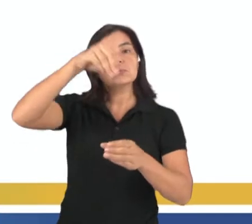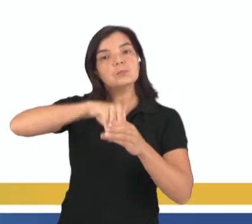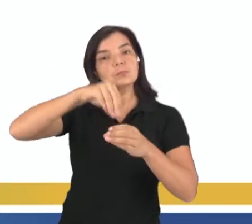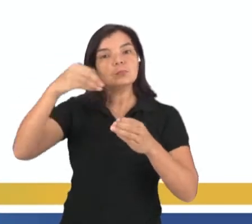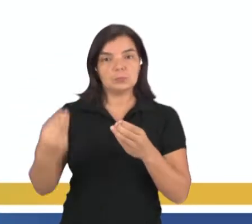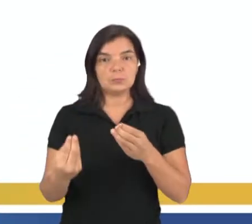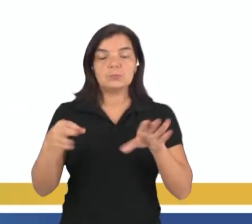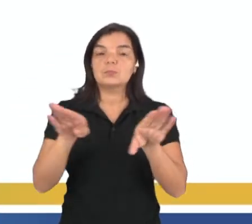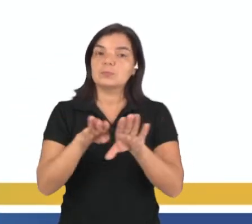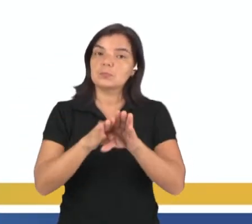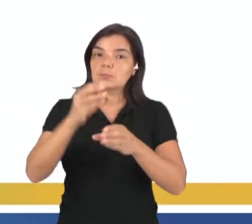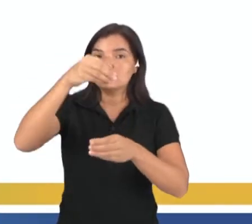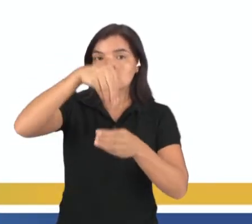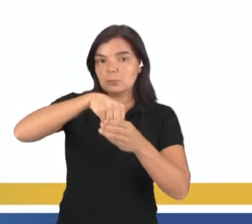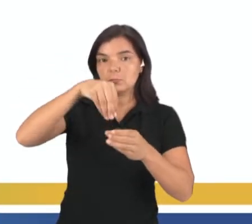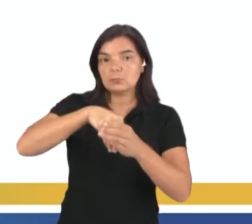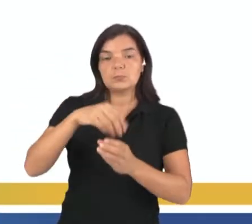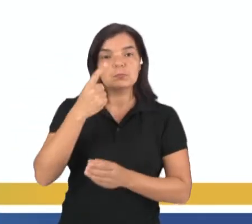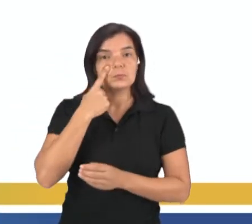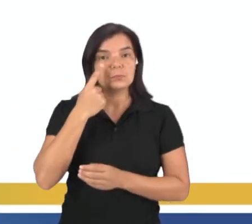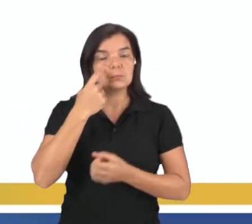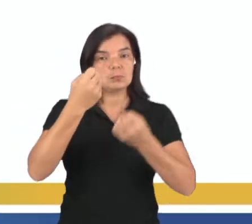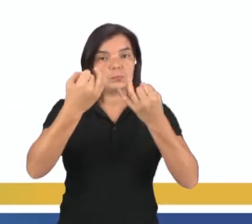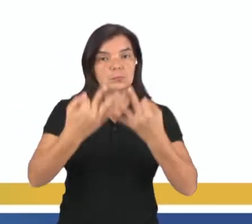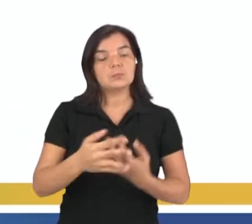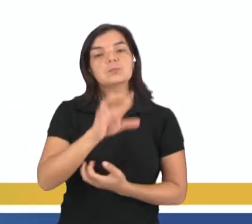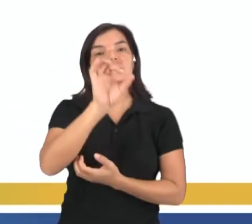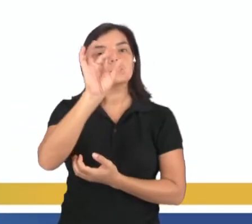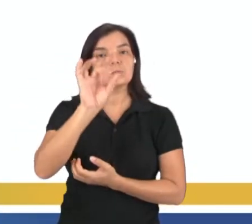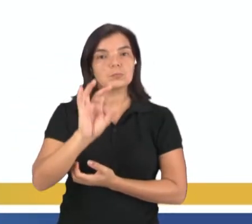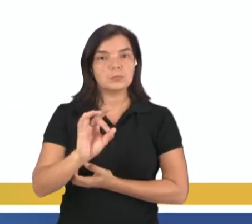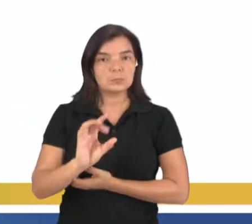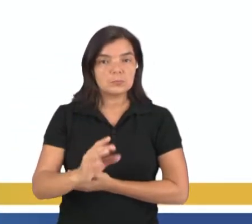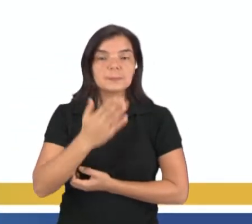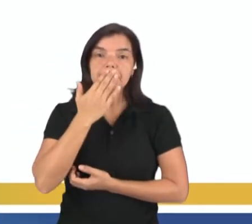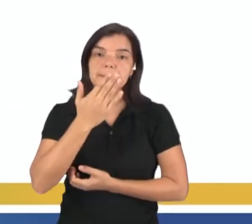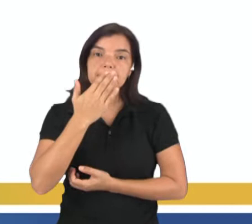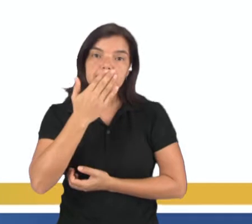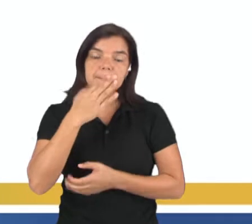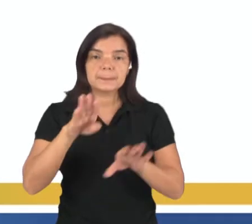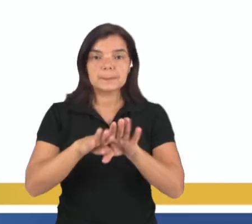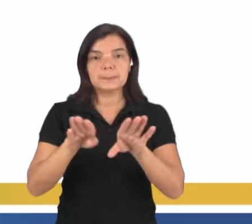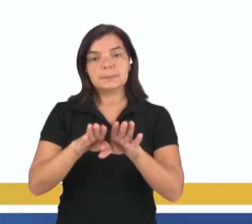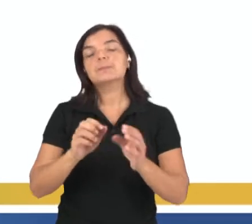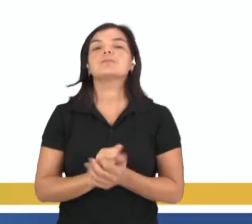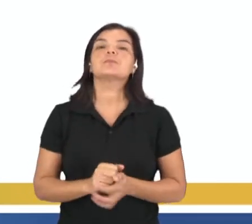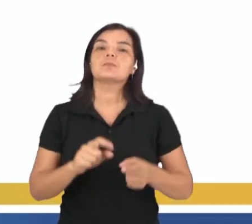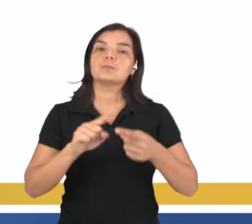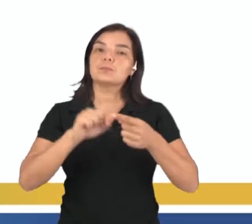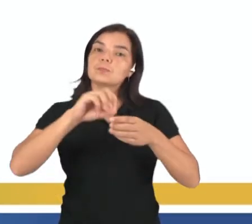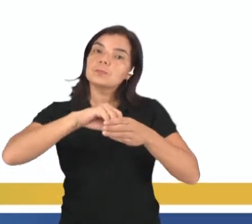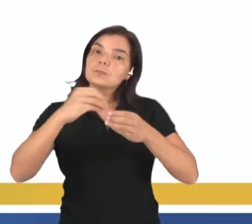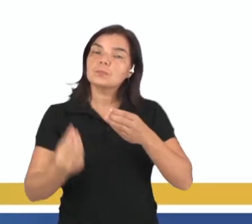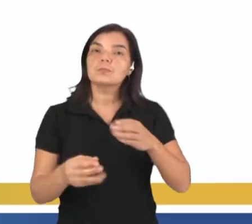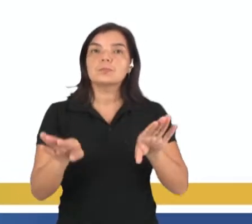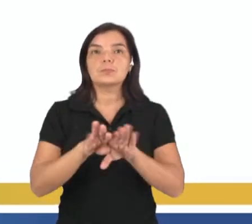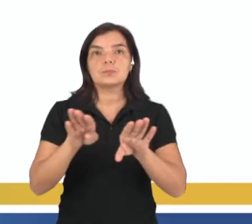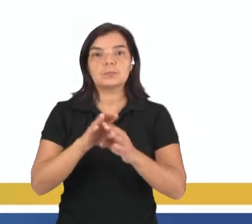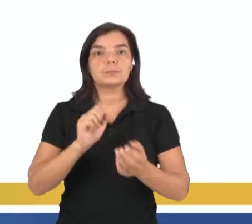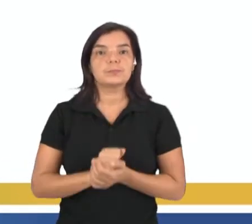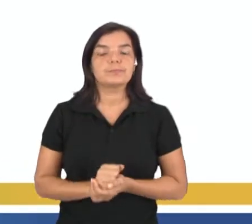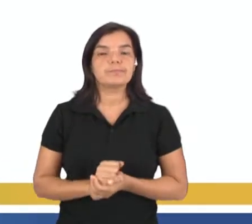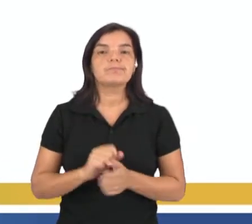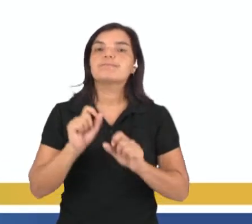externos e os órgãos internos. Nós vamos falar um pouco sobre cada um desses tipos de órgãos. Começando pelos órgãos externos. Nós